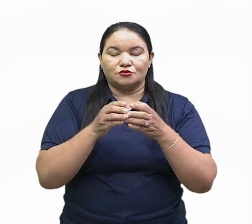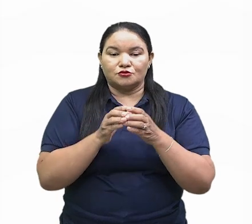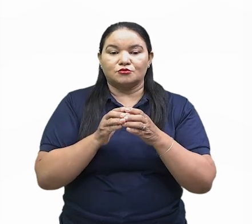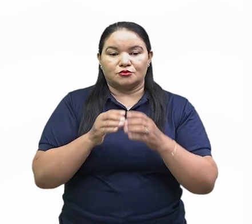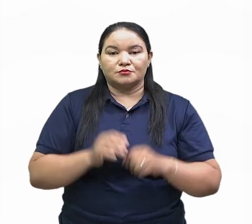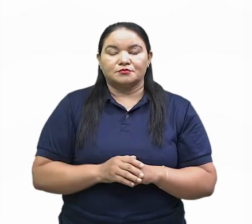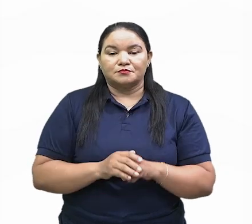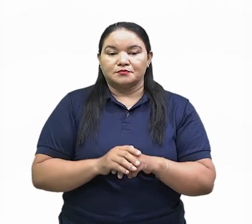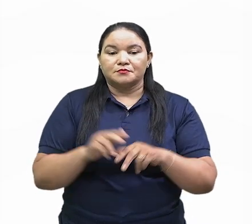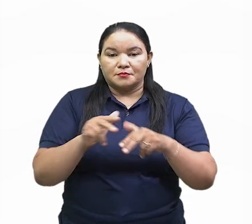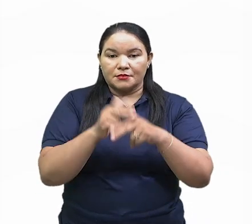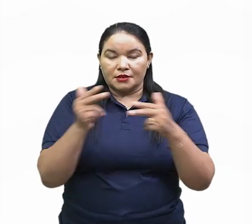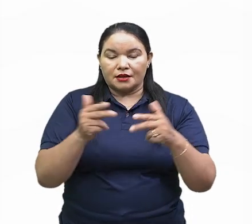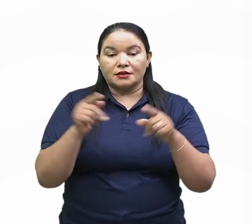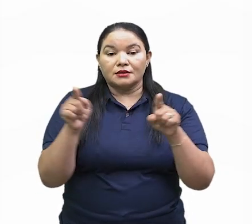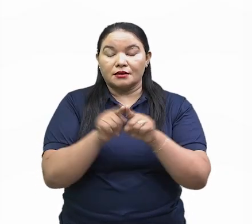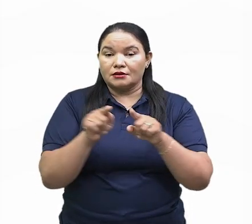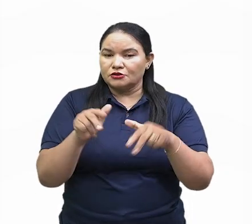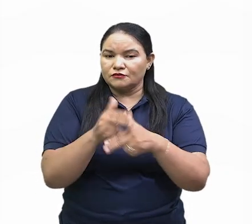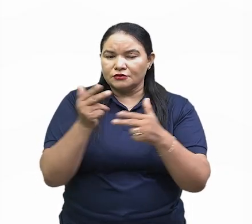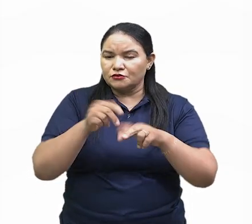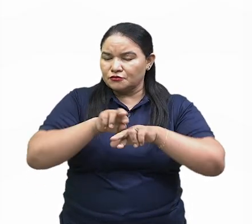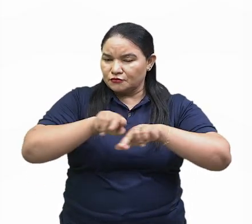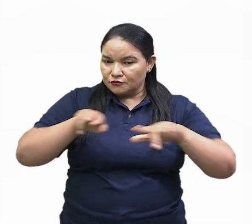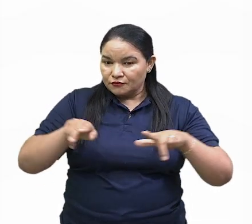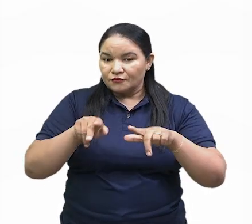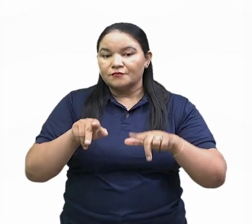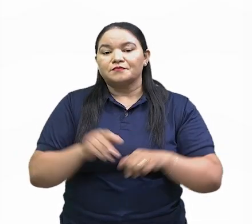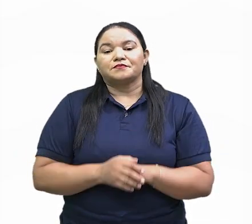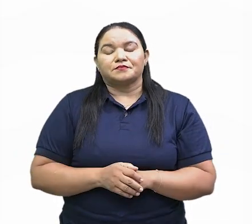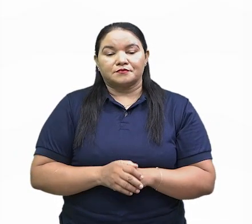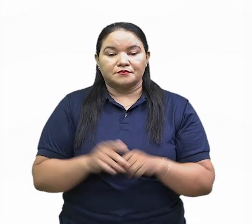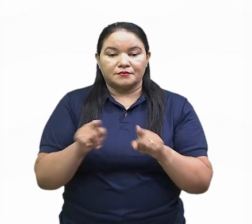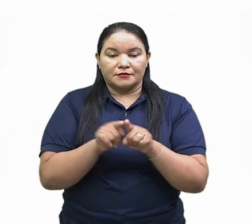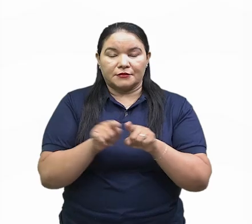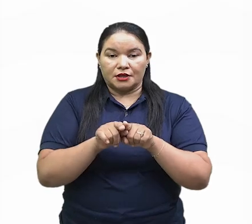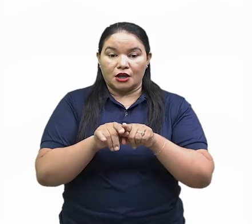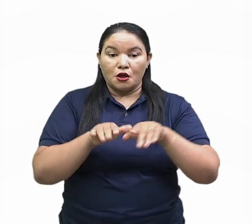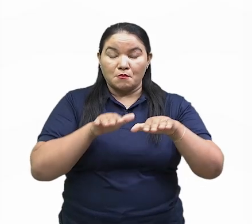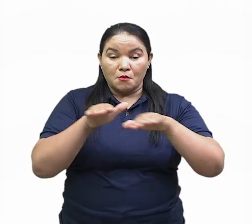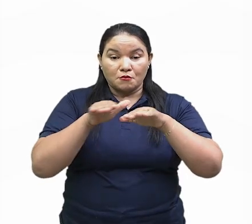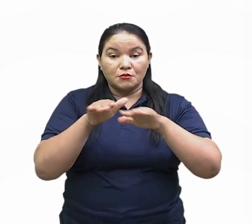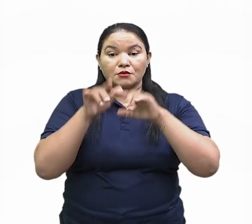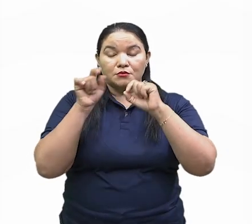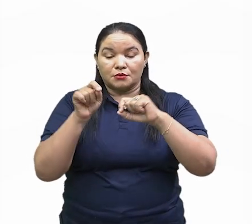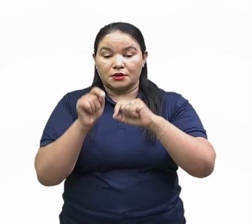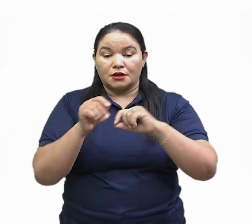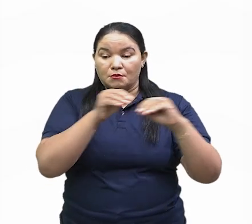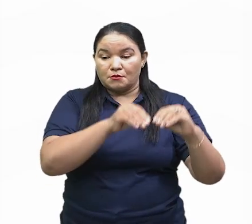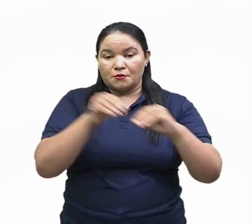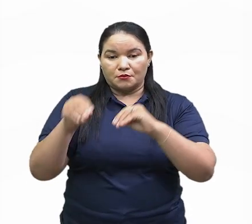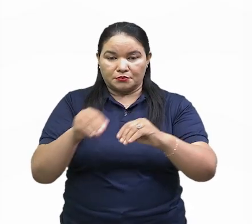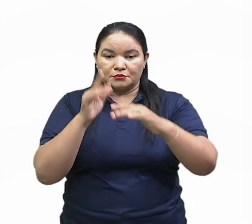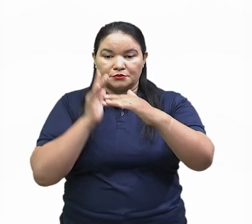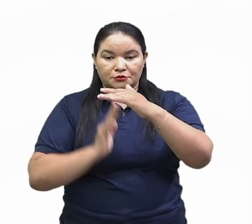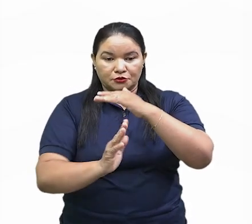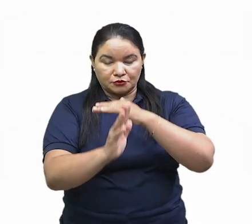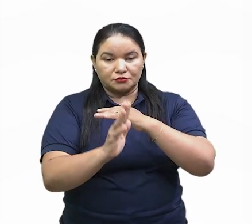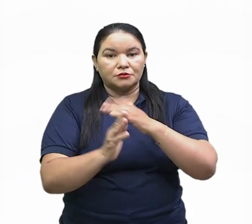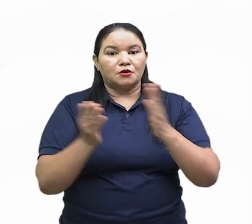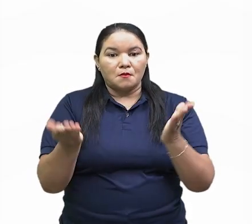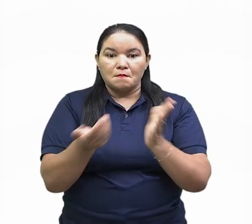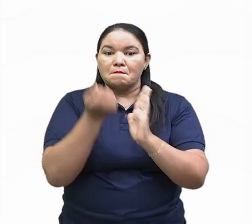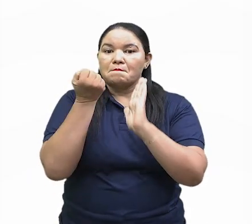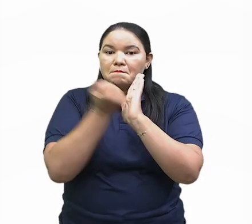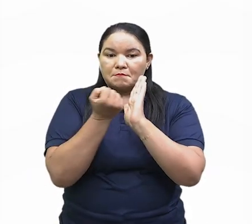vai ocorrer essa diversidade étnica, a movimentação migratória, que é um marco muito